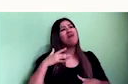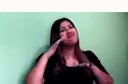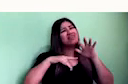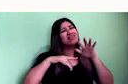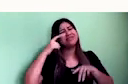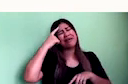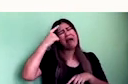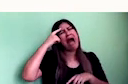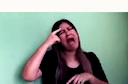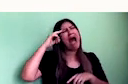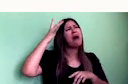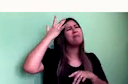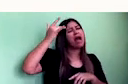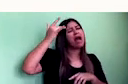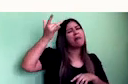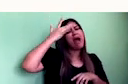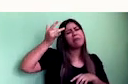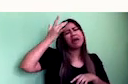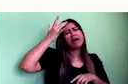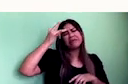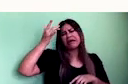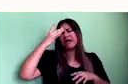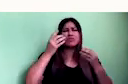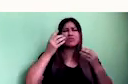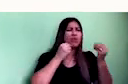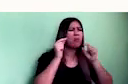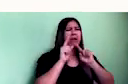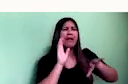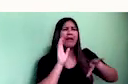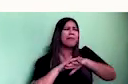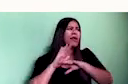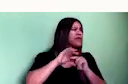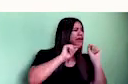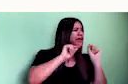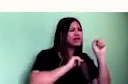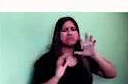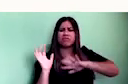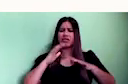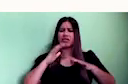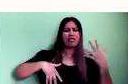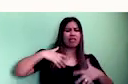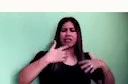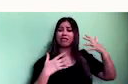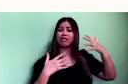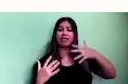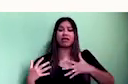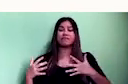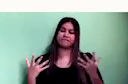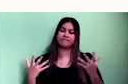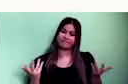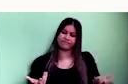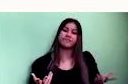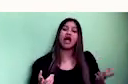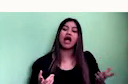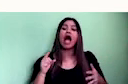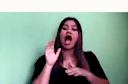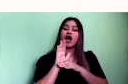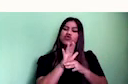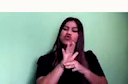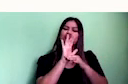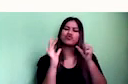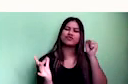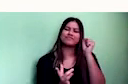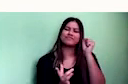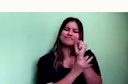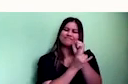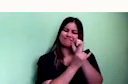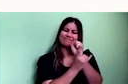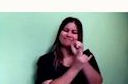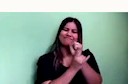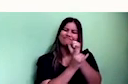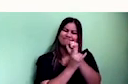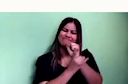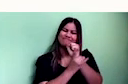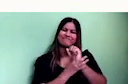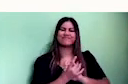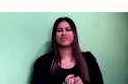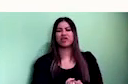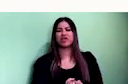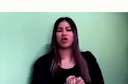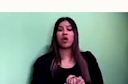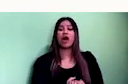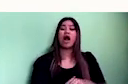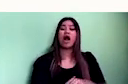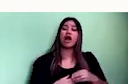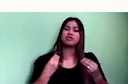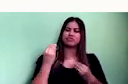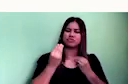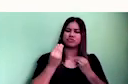terminar tal coisa. Então, ele desliga você, traz sensação de segurança. Então, isso permite que você relaxe, né? Nesse momento que a gente